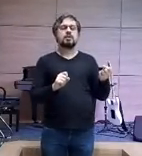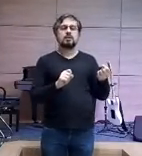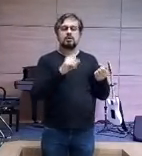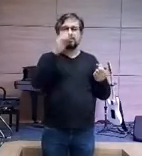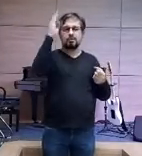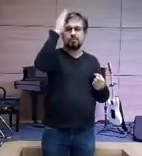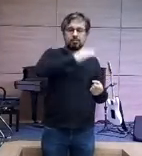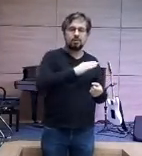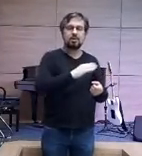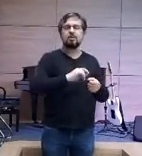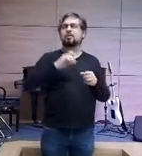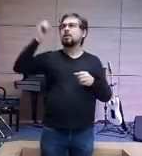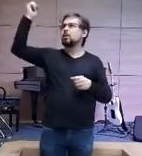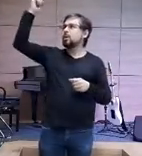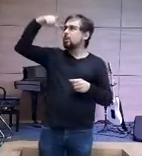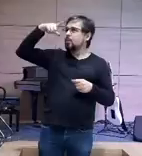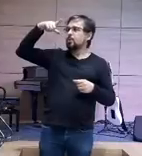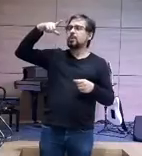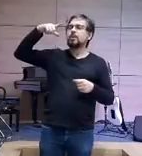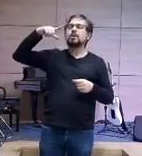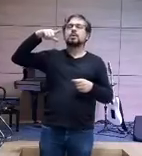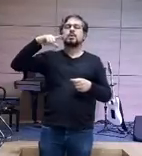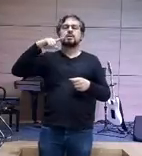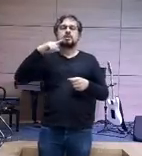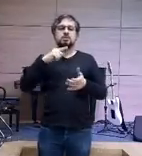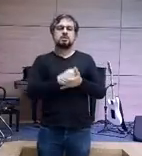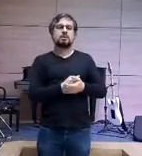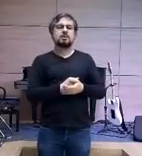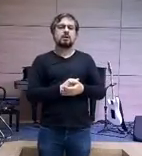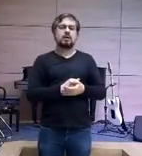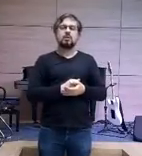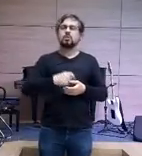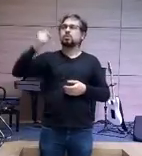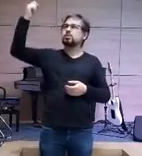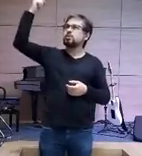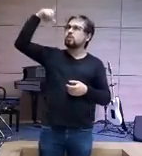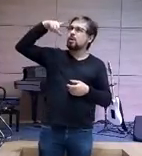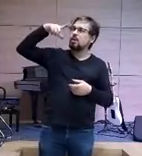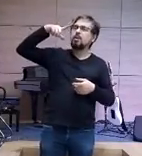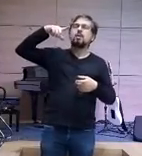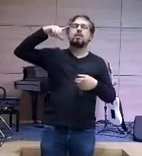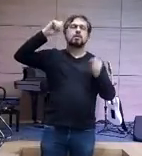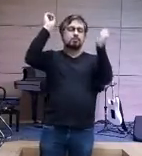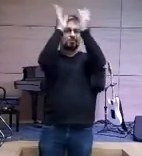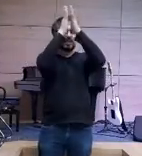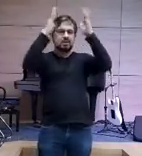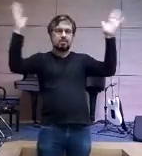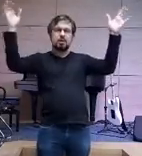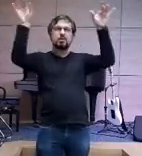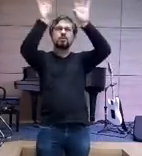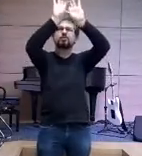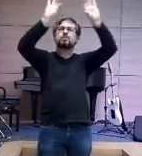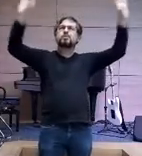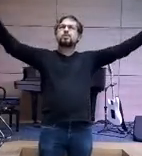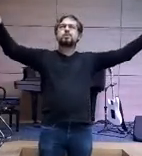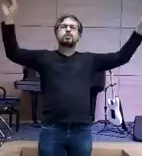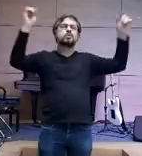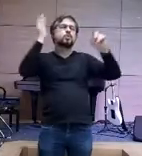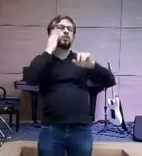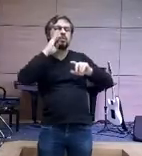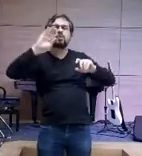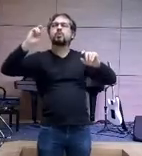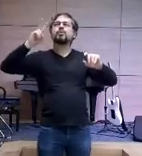mal aquele que é a luz aquele que é verdadeiramente o sol que irradia em a no imenso céu azul com